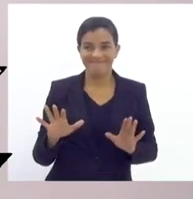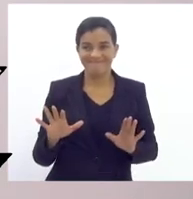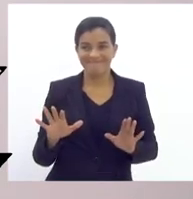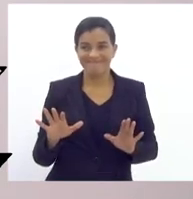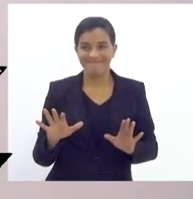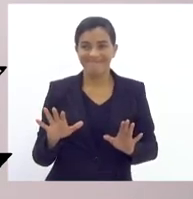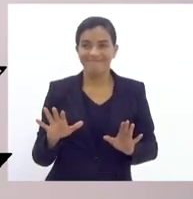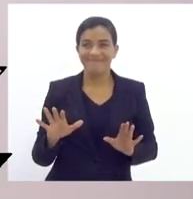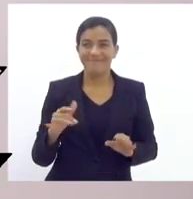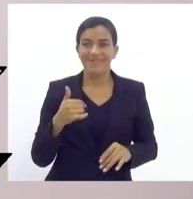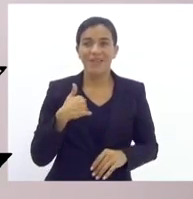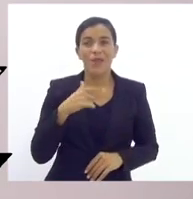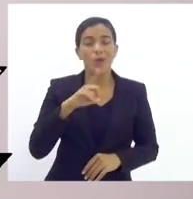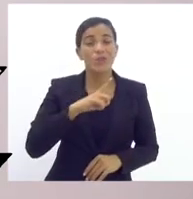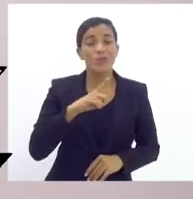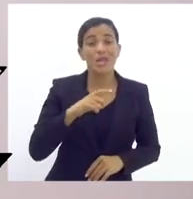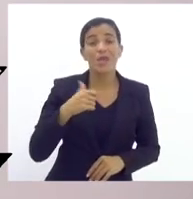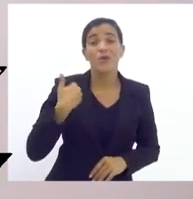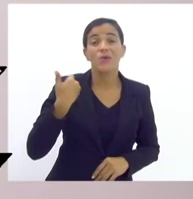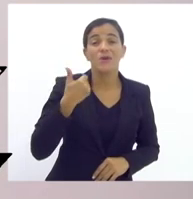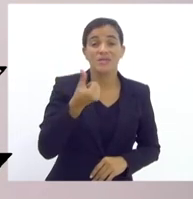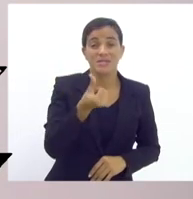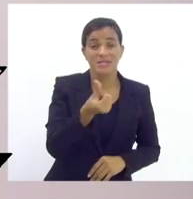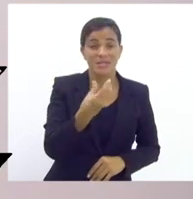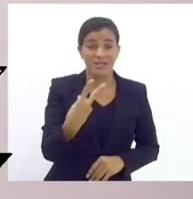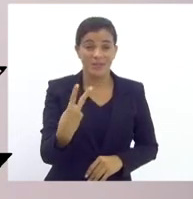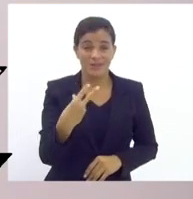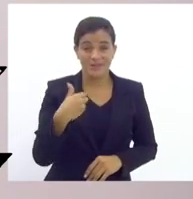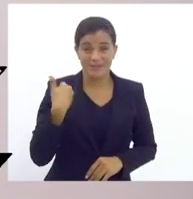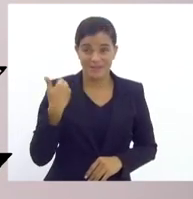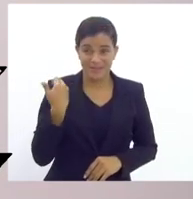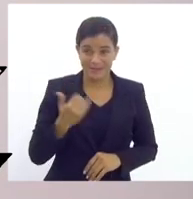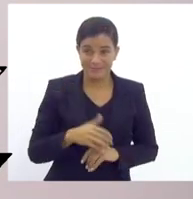eu tenho 62 anos